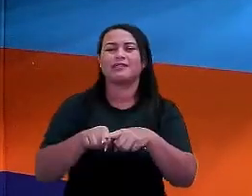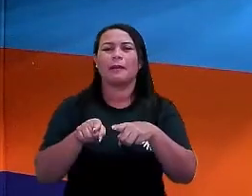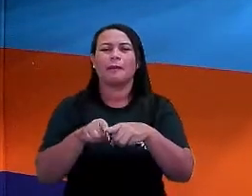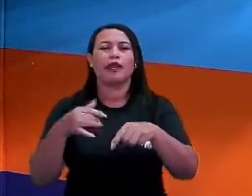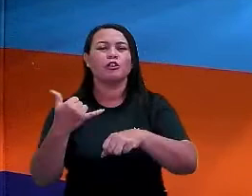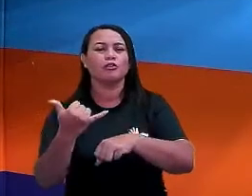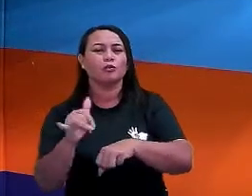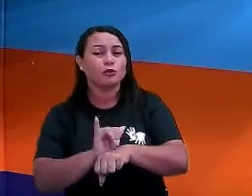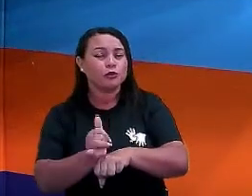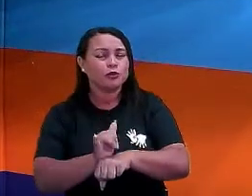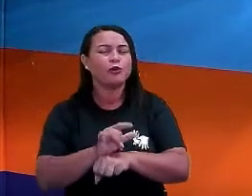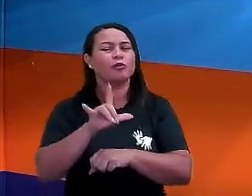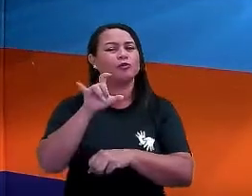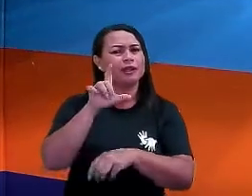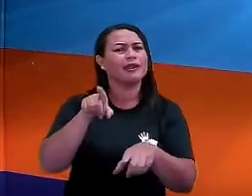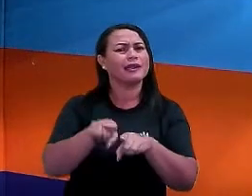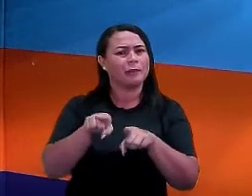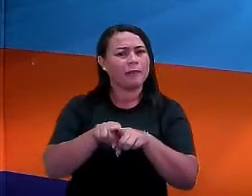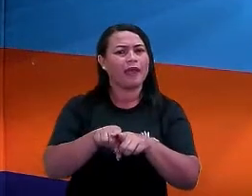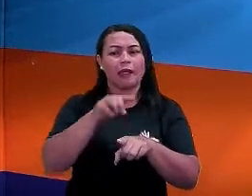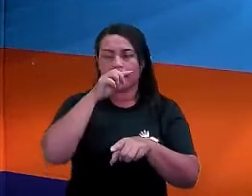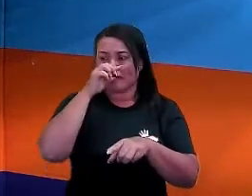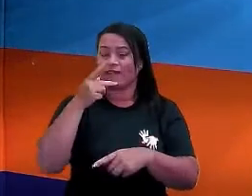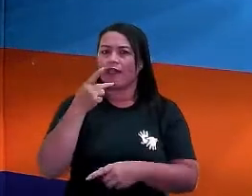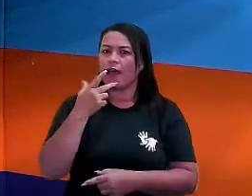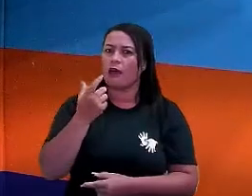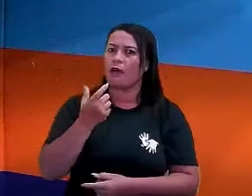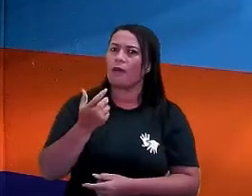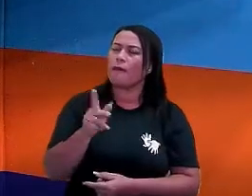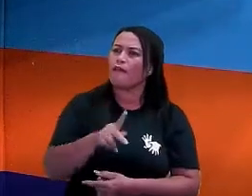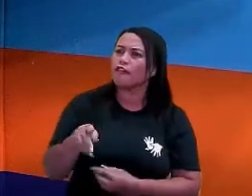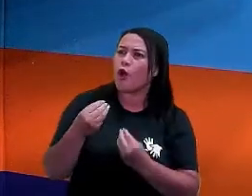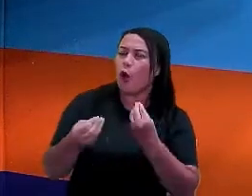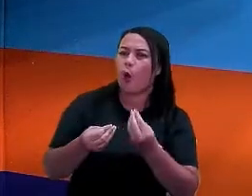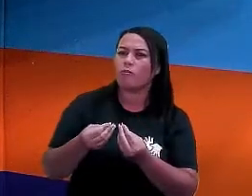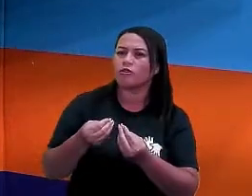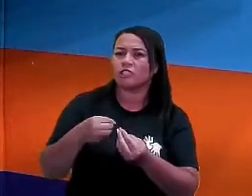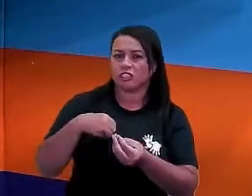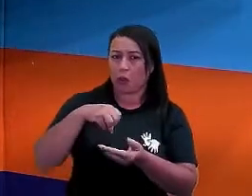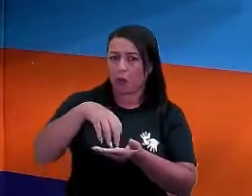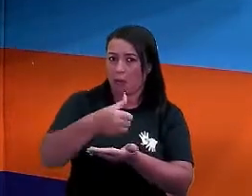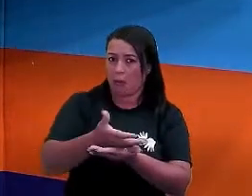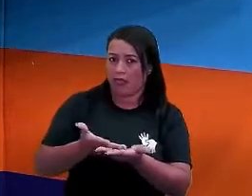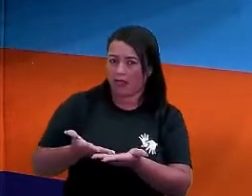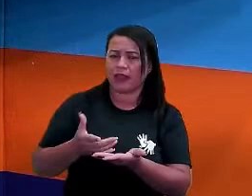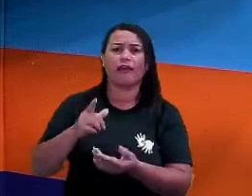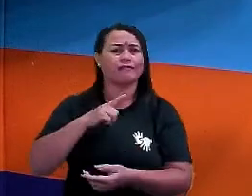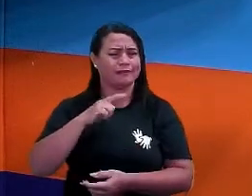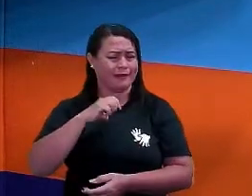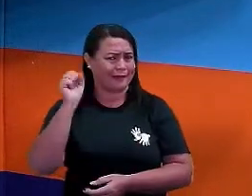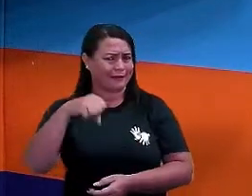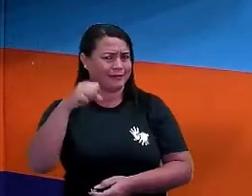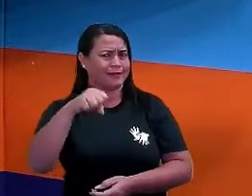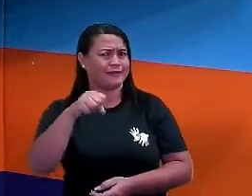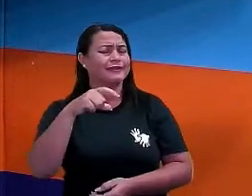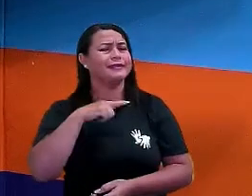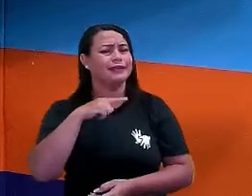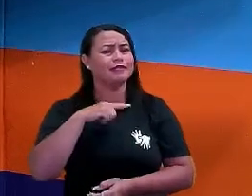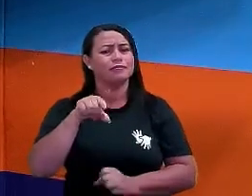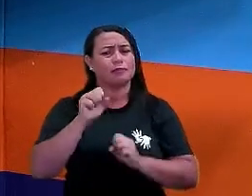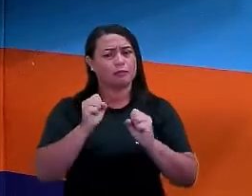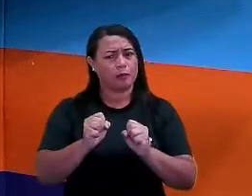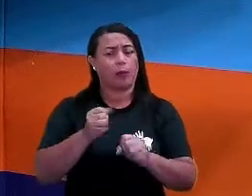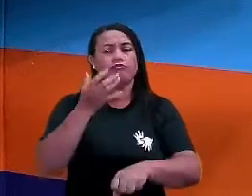Instagram. Deixei até um material impresso. Alguém perguntou lá, professor, vocês têm como deixar o material impresso para a gente? Tem lá o material impresso, tá? Para que vocês